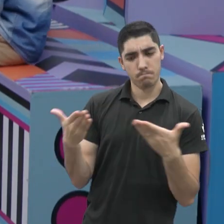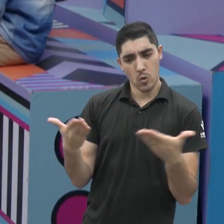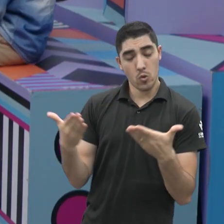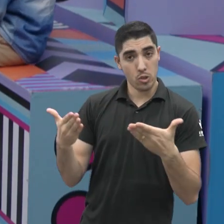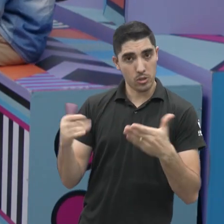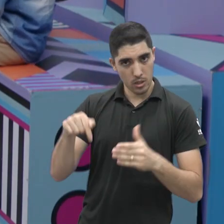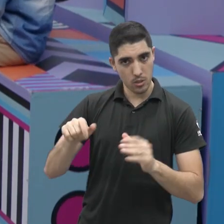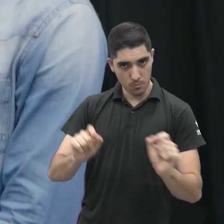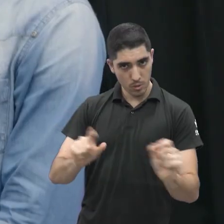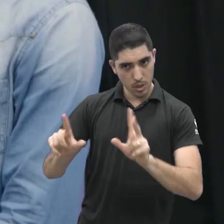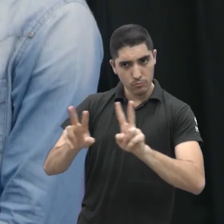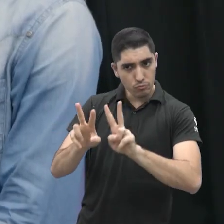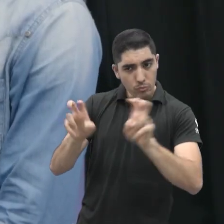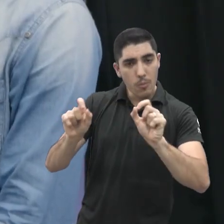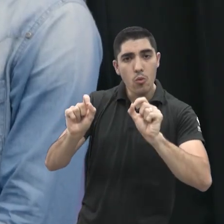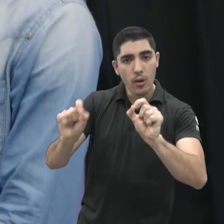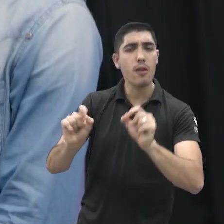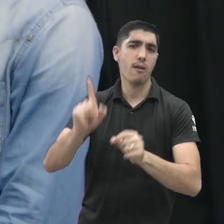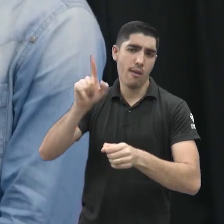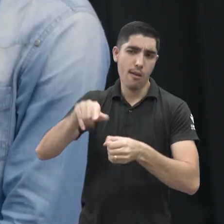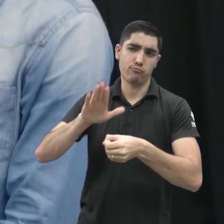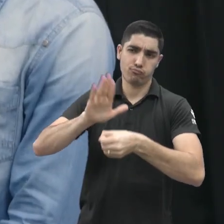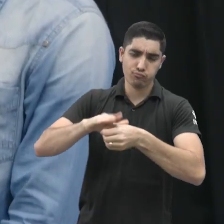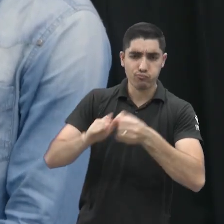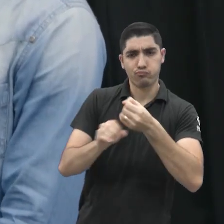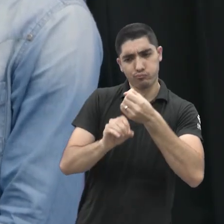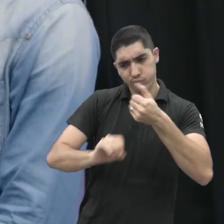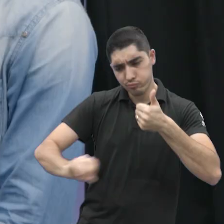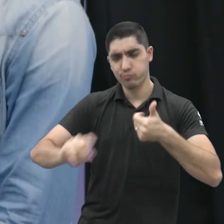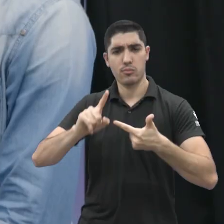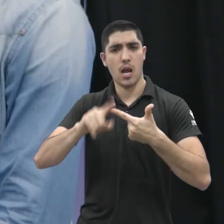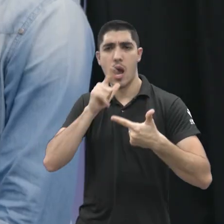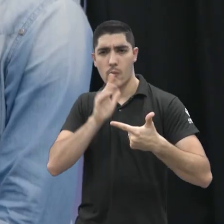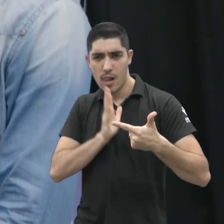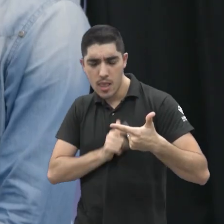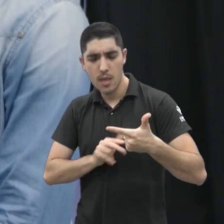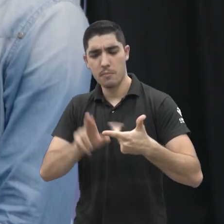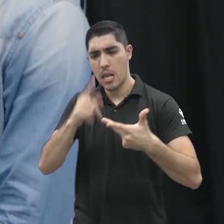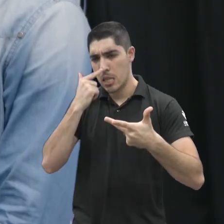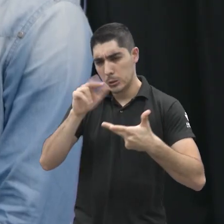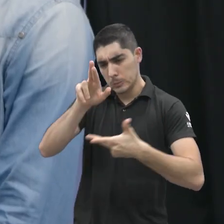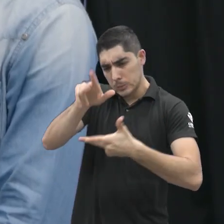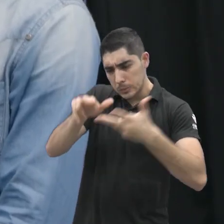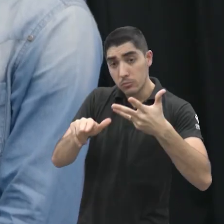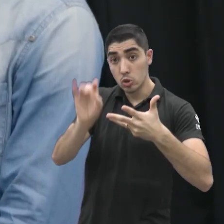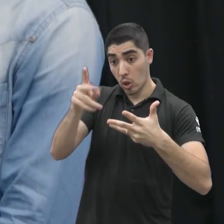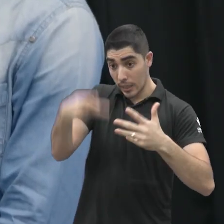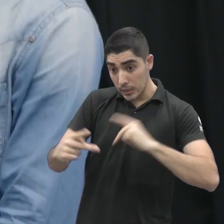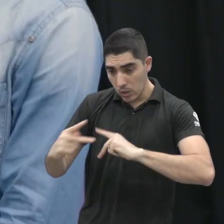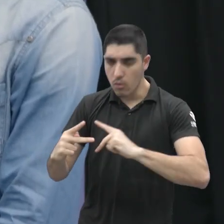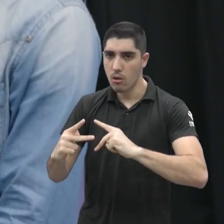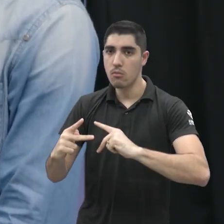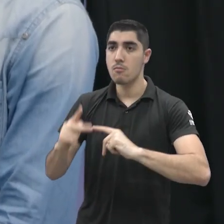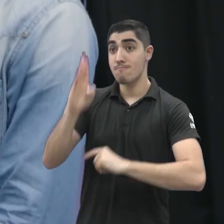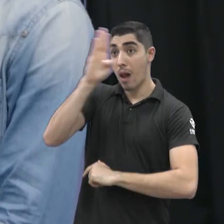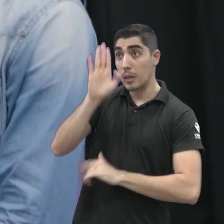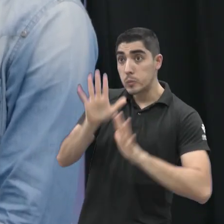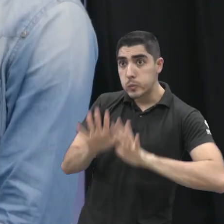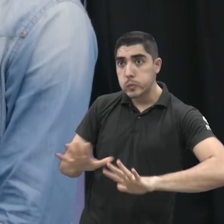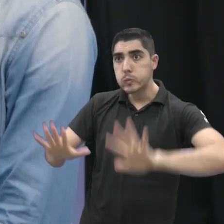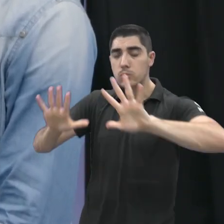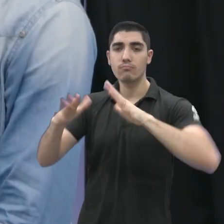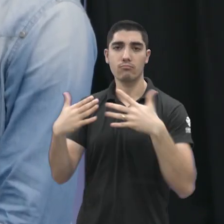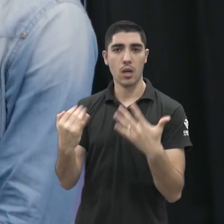hoje o tema do programa, nós falamos sobre saneamento básico de forma geral, né? Não só a nossa realidade aqui em São José, mas do país todo. É